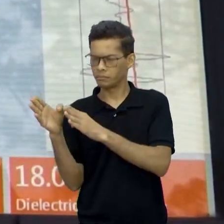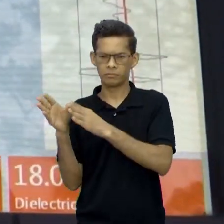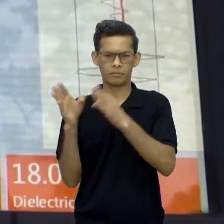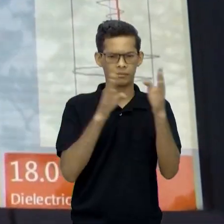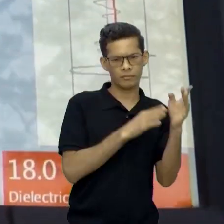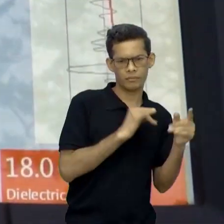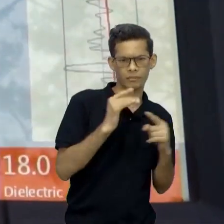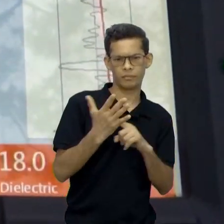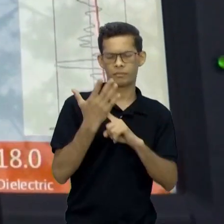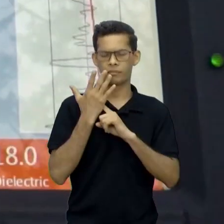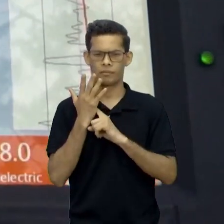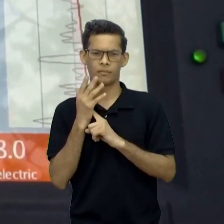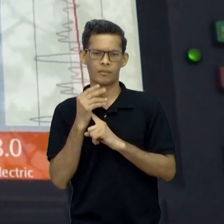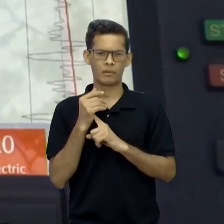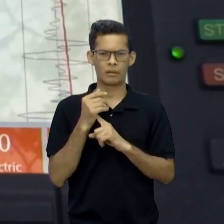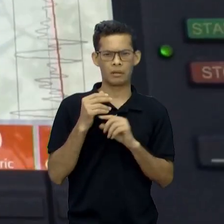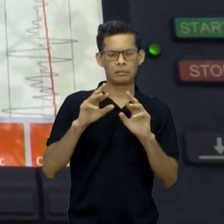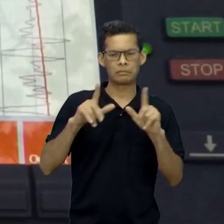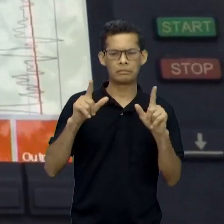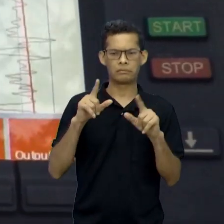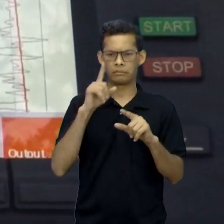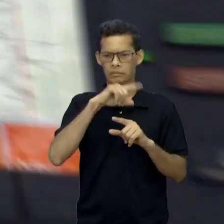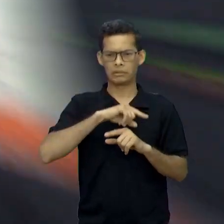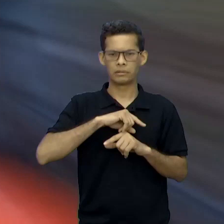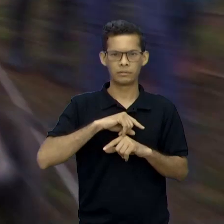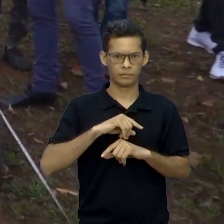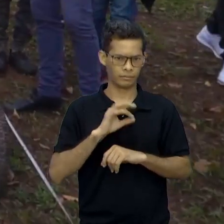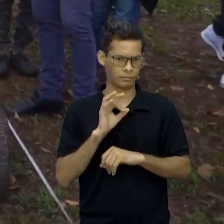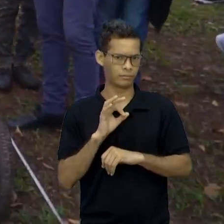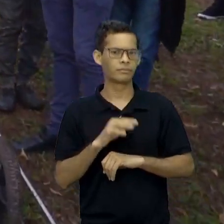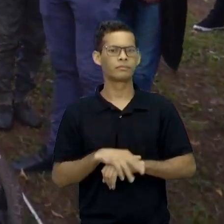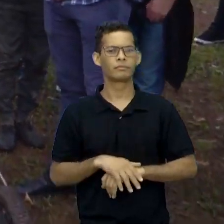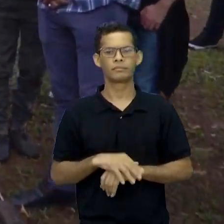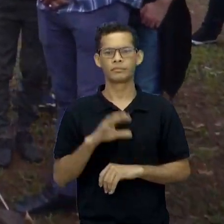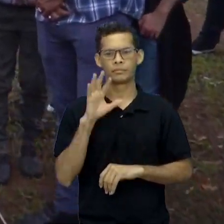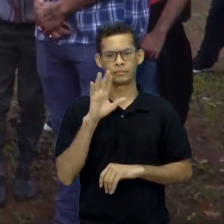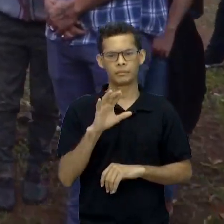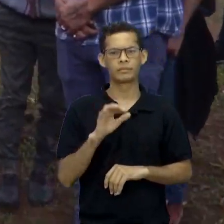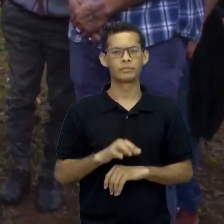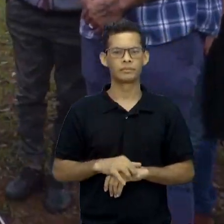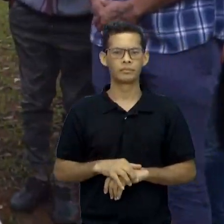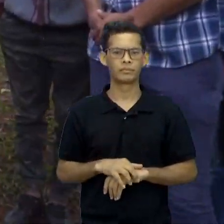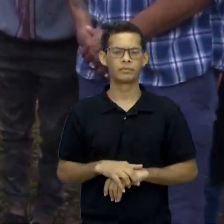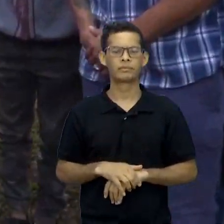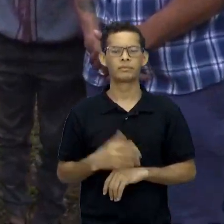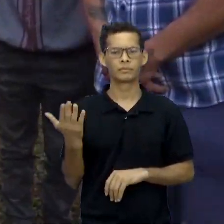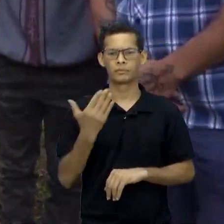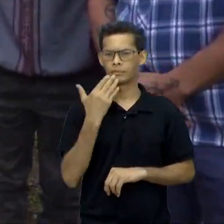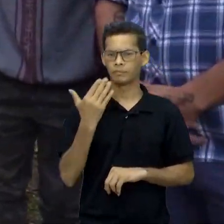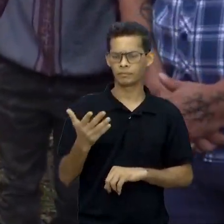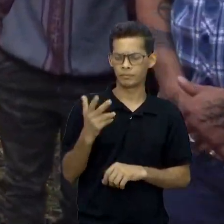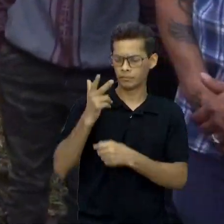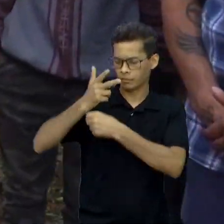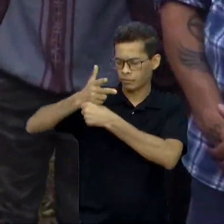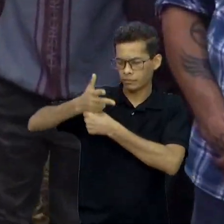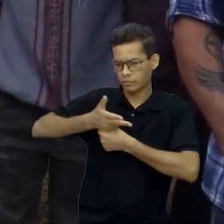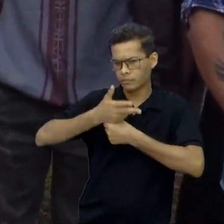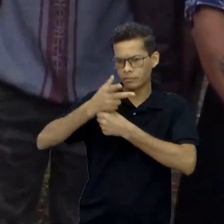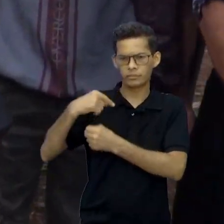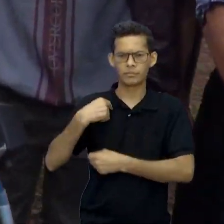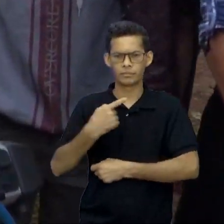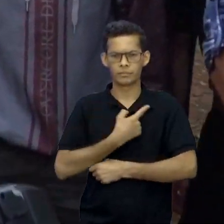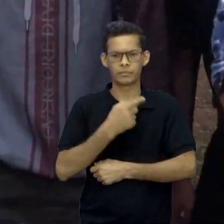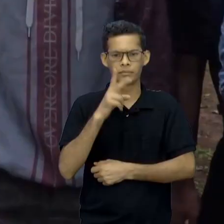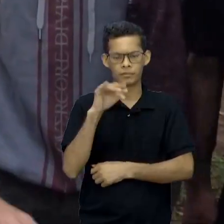ó. Beleza? Ficou claro? Eu chamo o colega para filmar aqui, que nós vamos começar a pegar